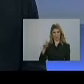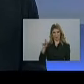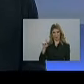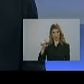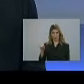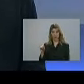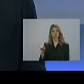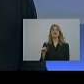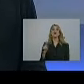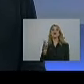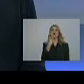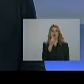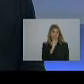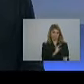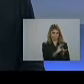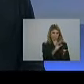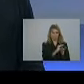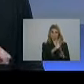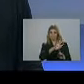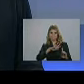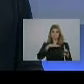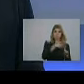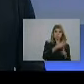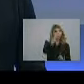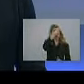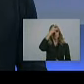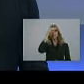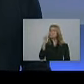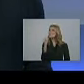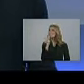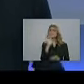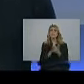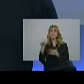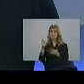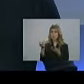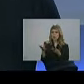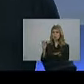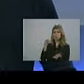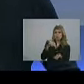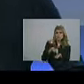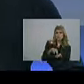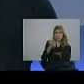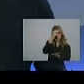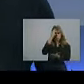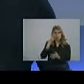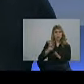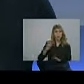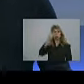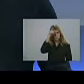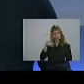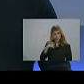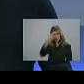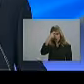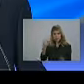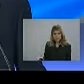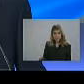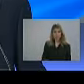o custeio subiu, a prefeitura está sem manutenção. Se você assumir a prefeitura, você tem consciência disso?